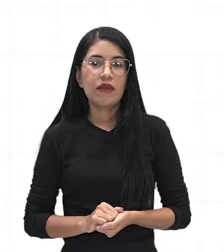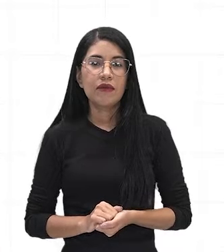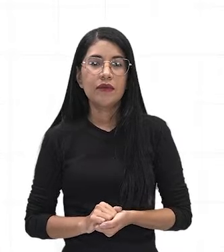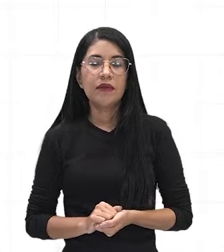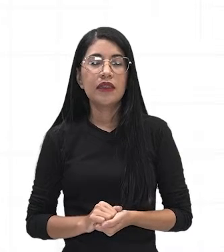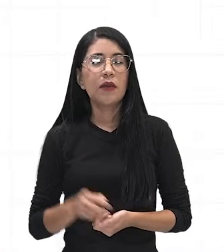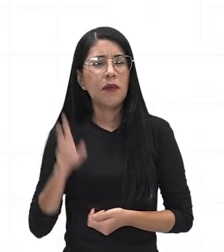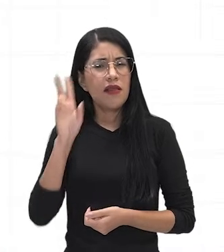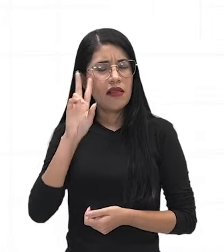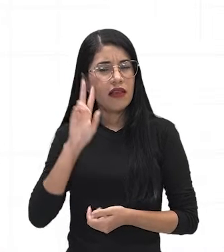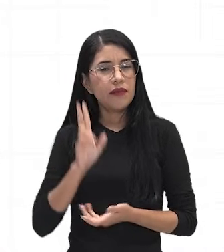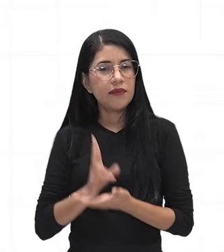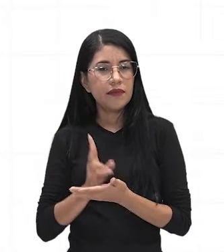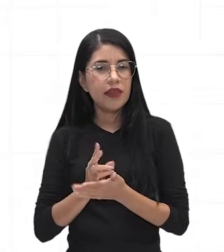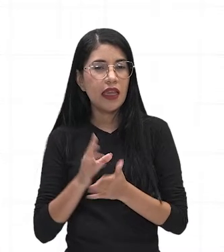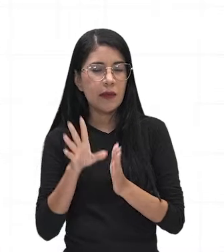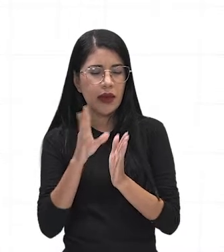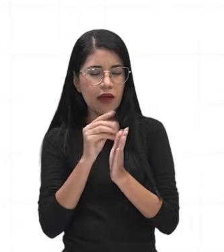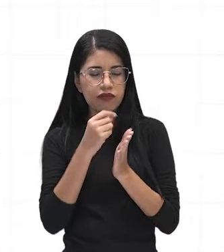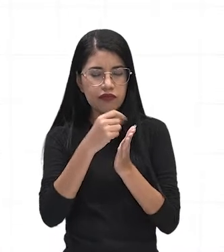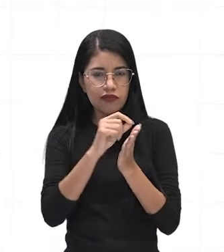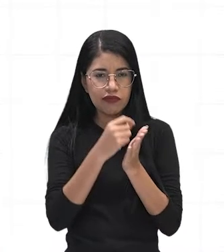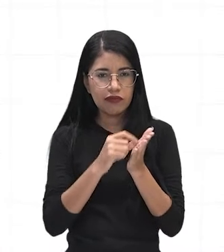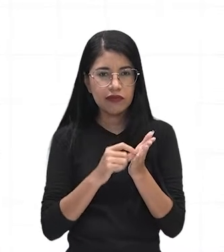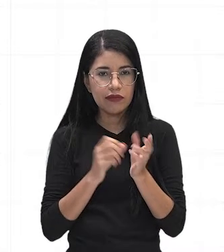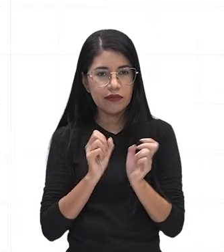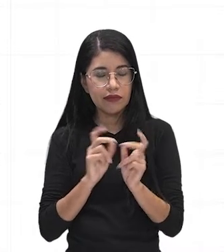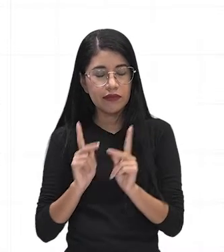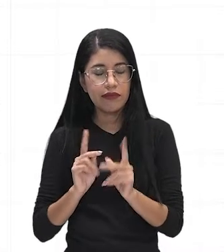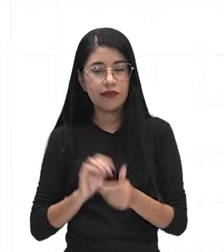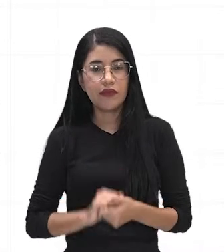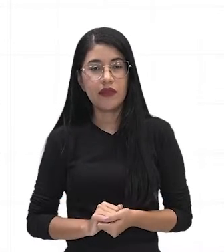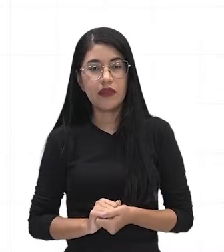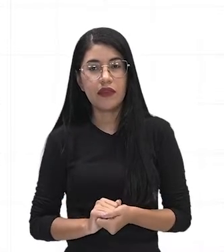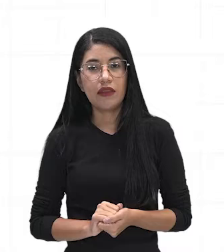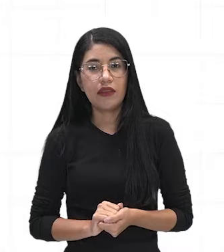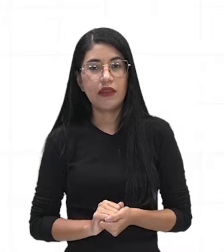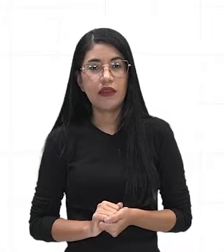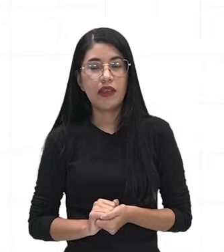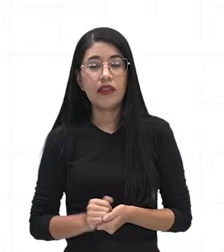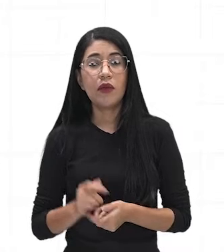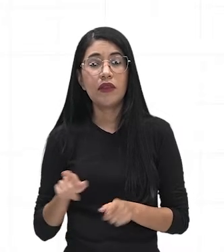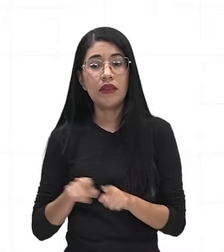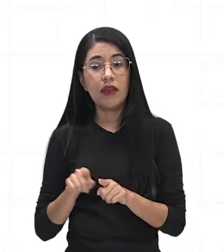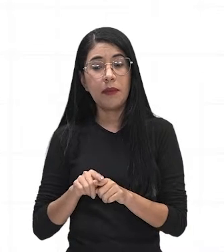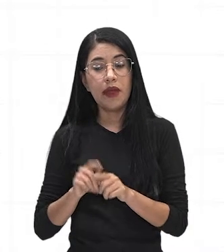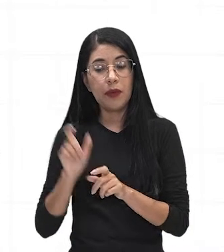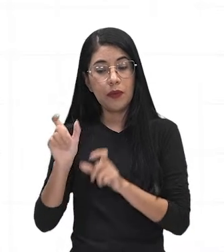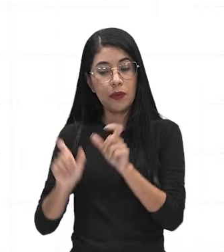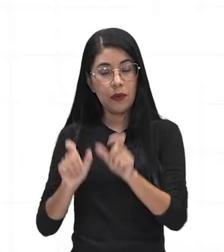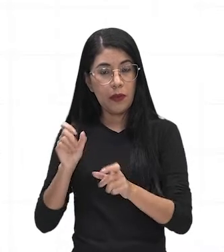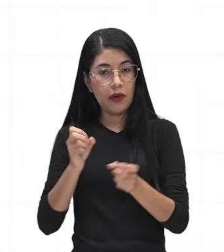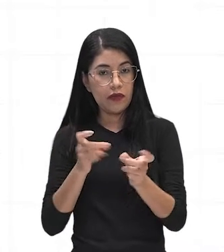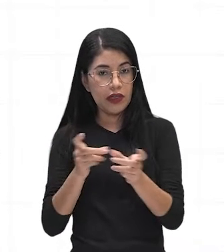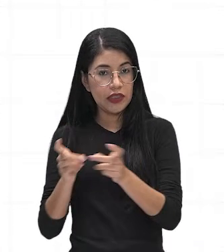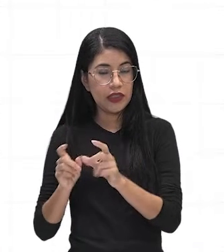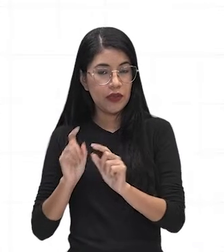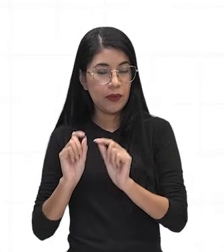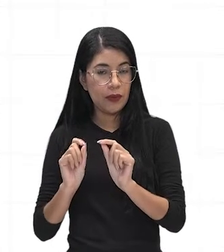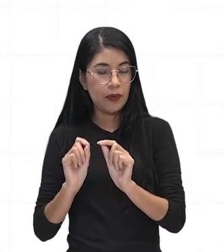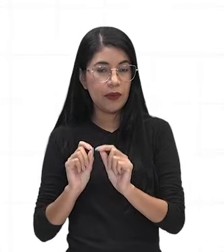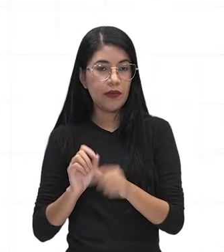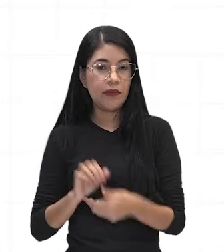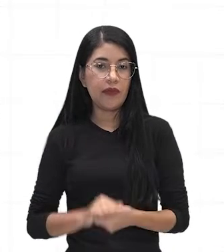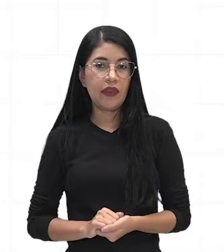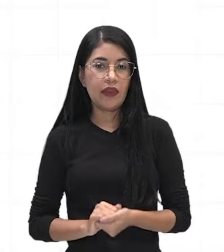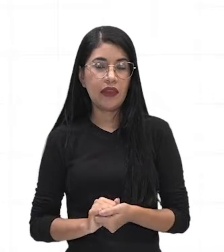esquece disso, tá? Outras coisas, então, que esses grandes comerciantes, então, dessa antiguidade, eles faziam, tá?